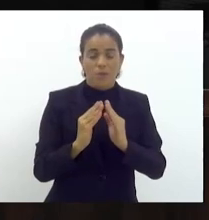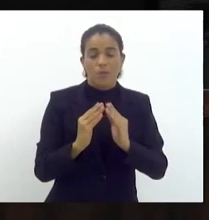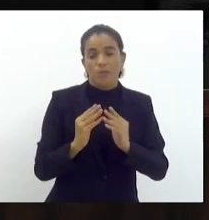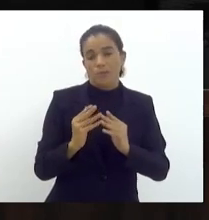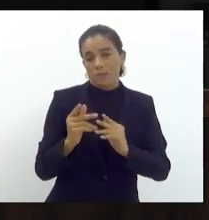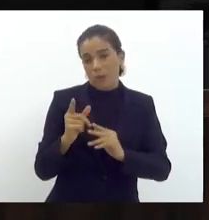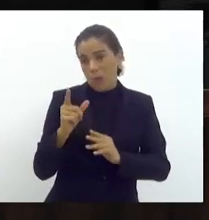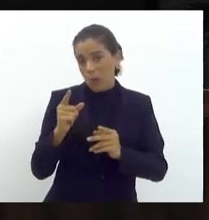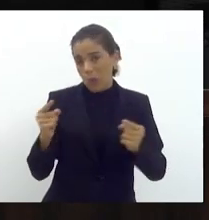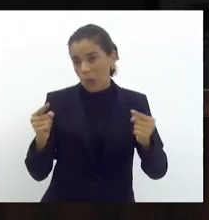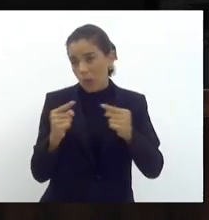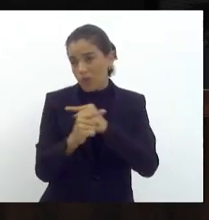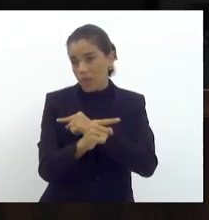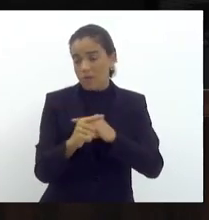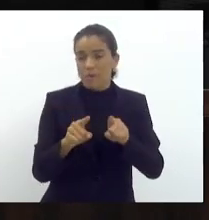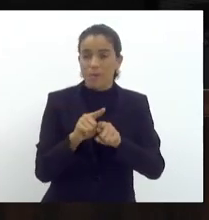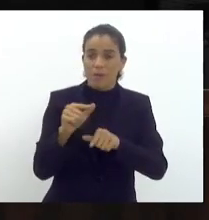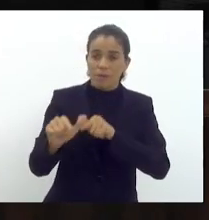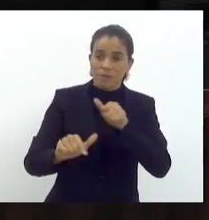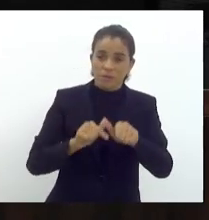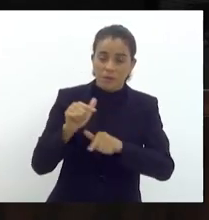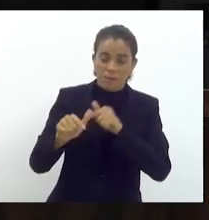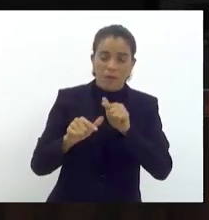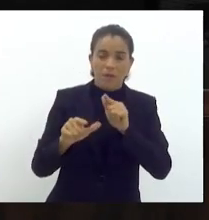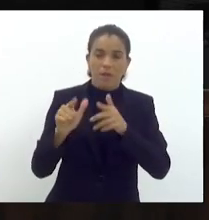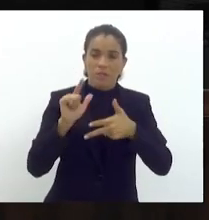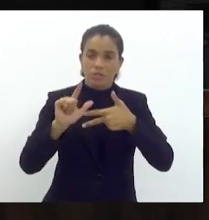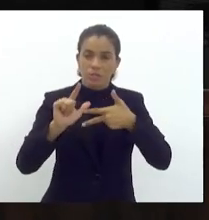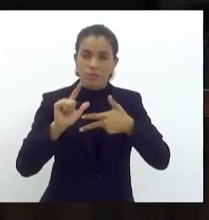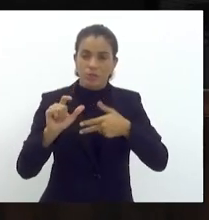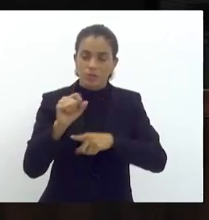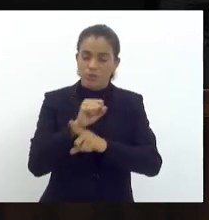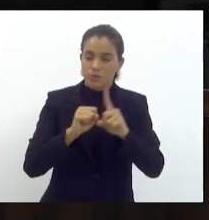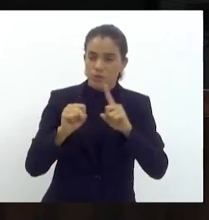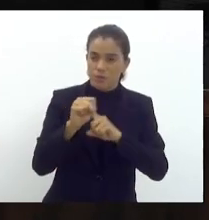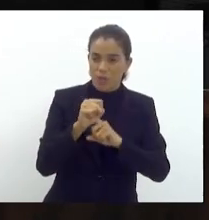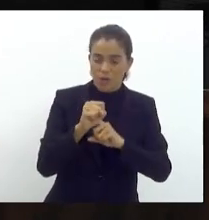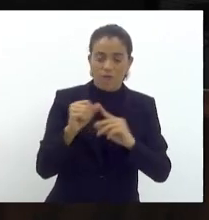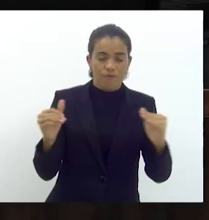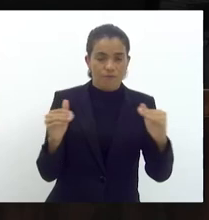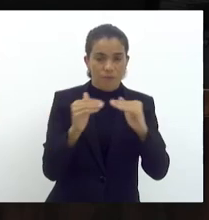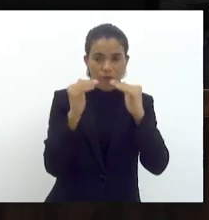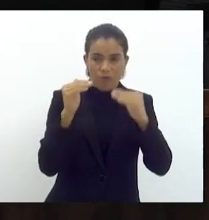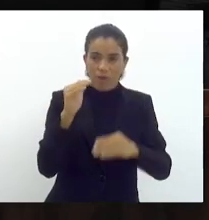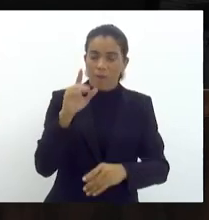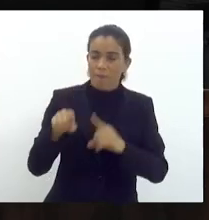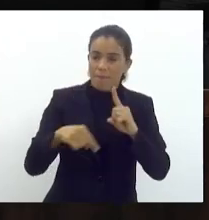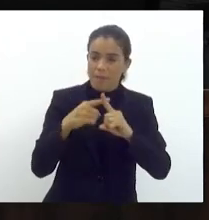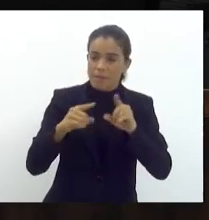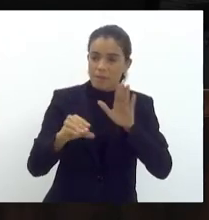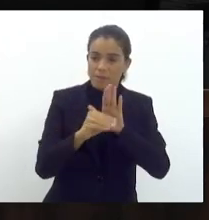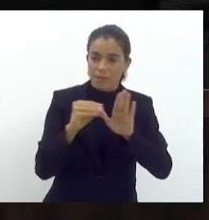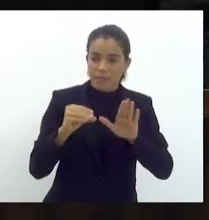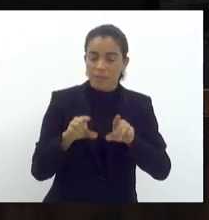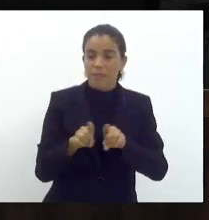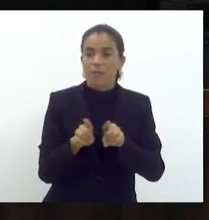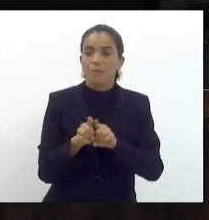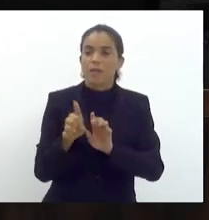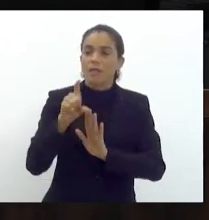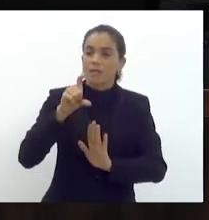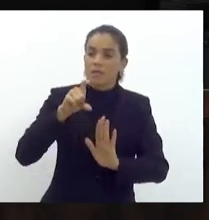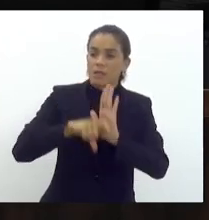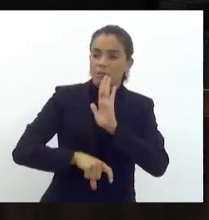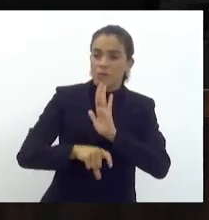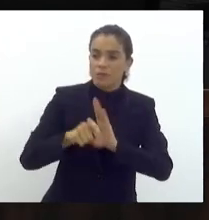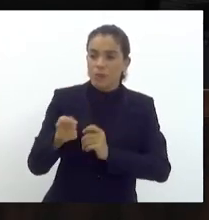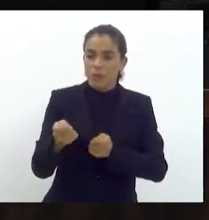contrário de trabalho legislação social Seguridade Social favorável conhecimentos de tributação